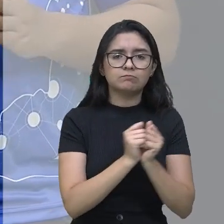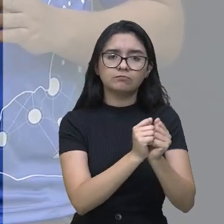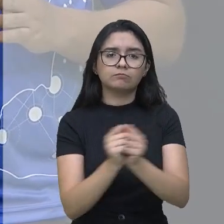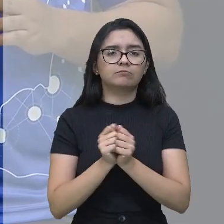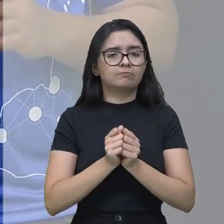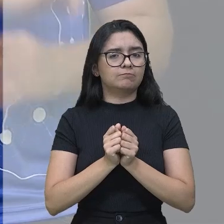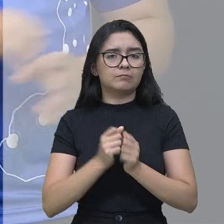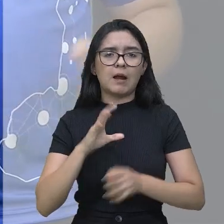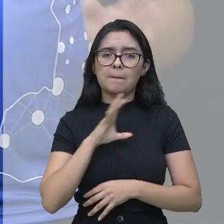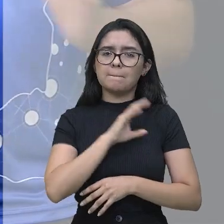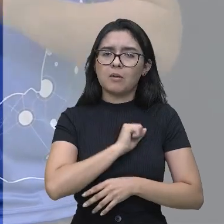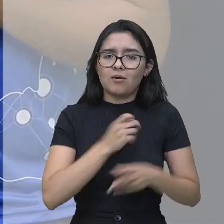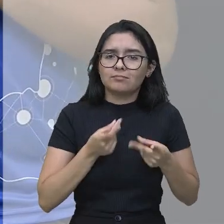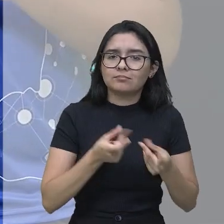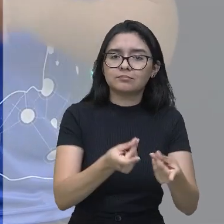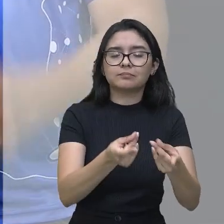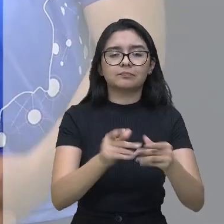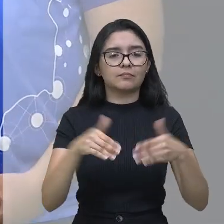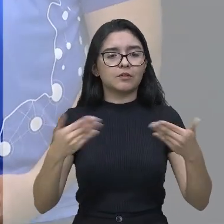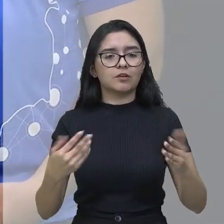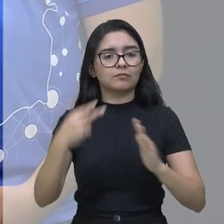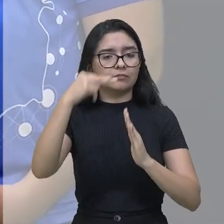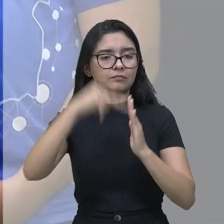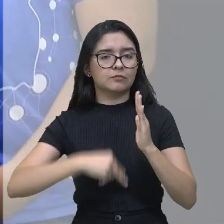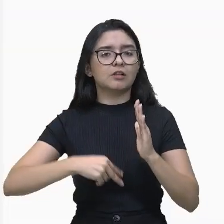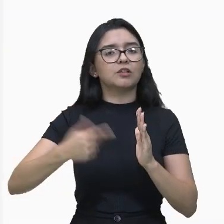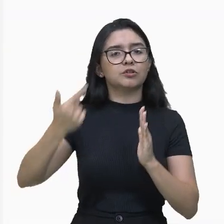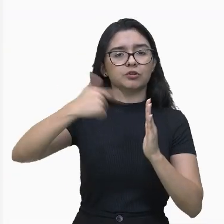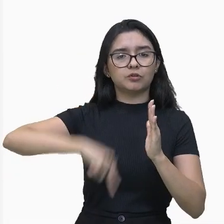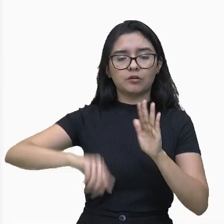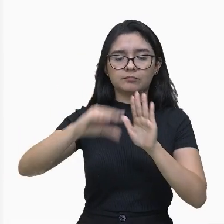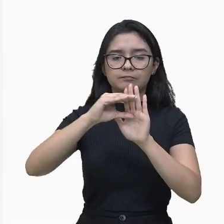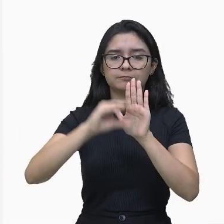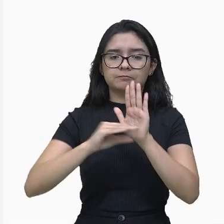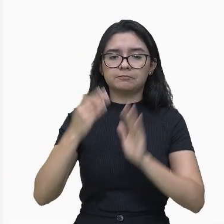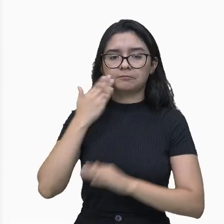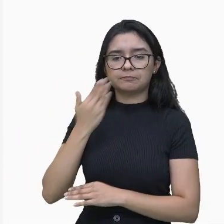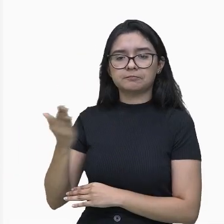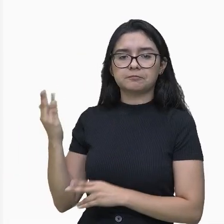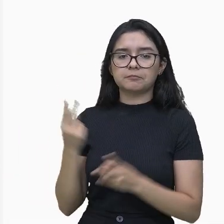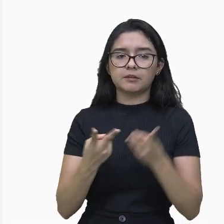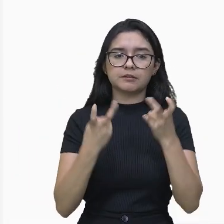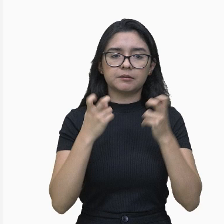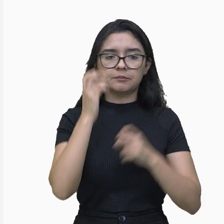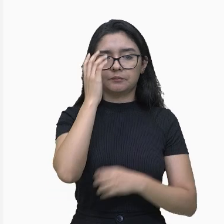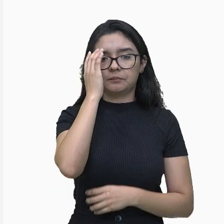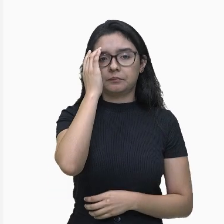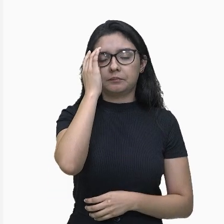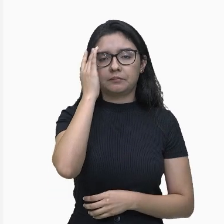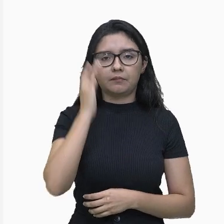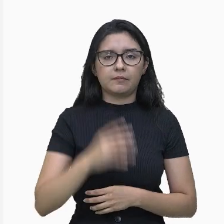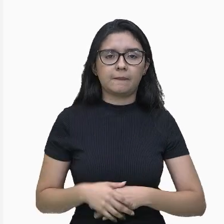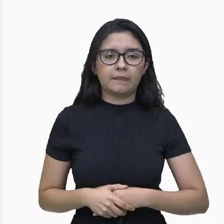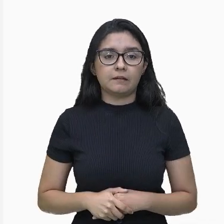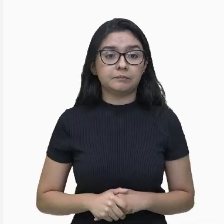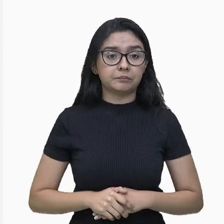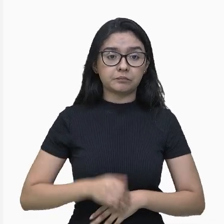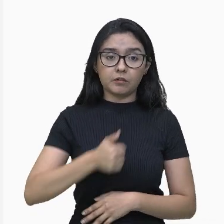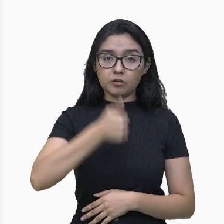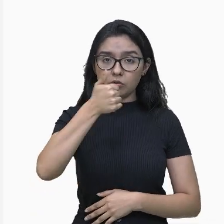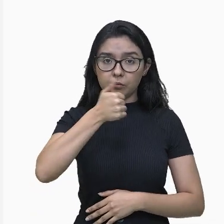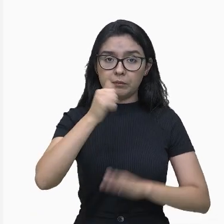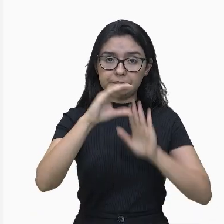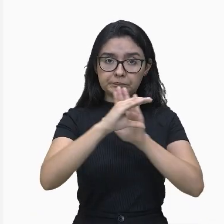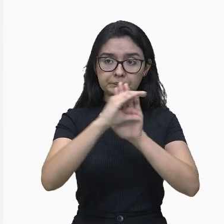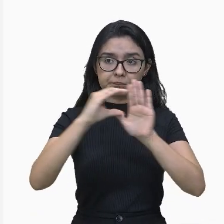infinita Então vamos ler mais uma vez os versos colocando aí para vocês observem olha só no primeiro verso